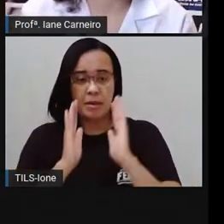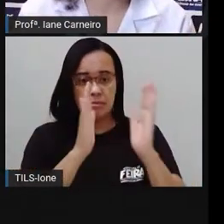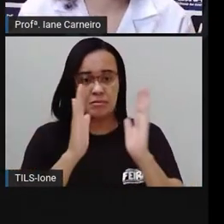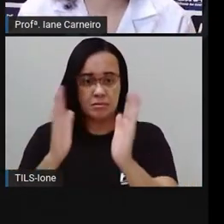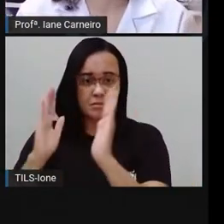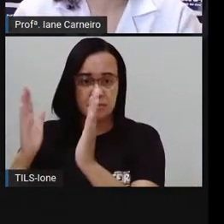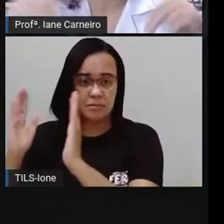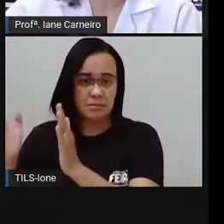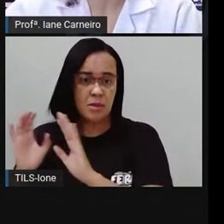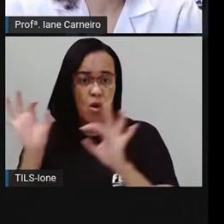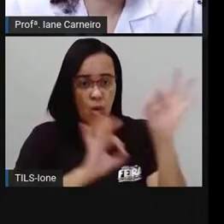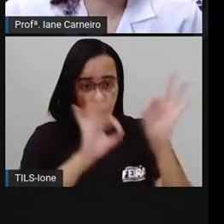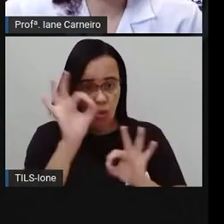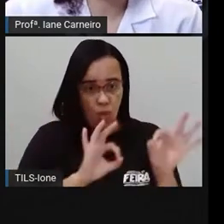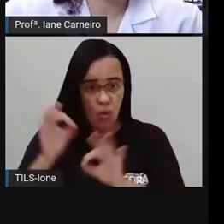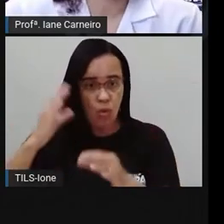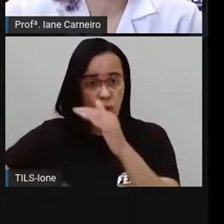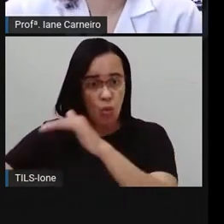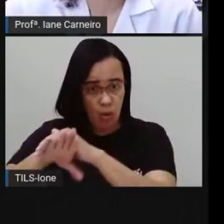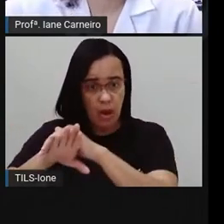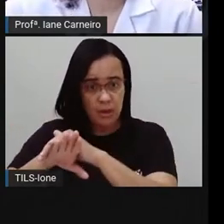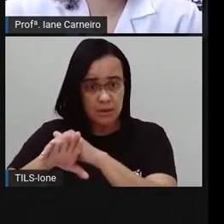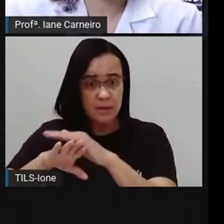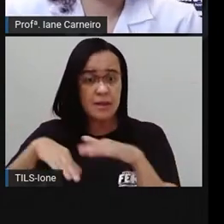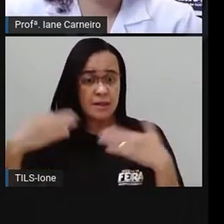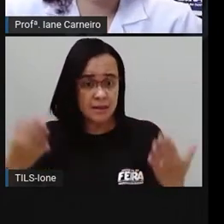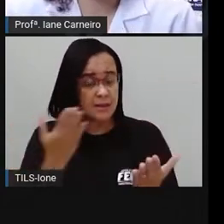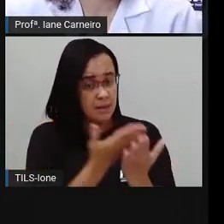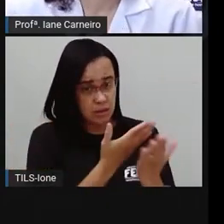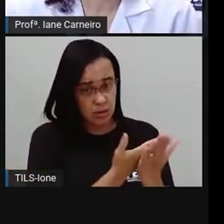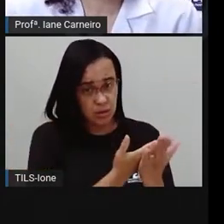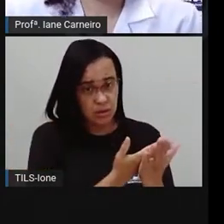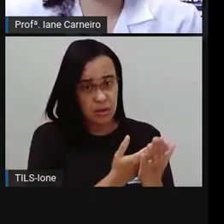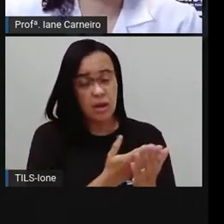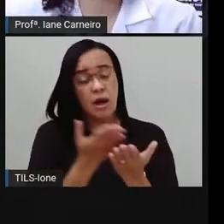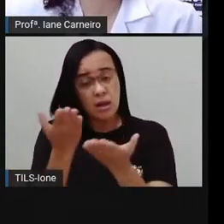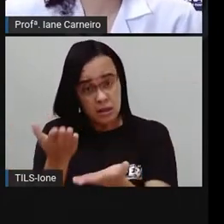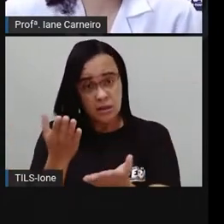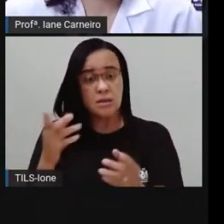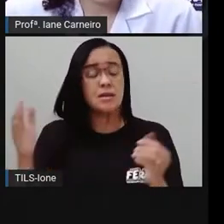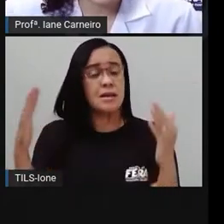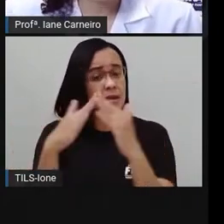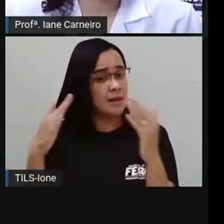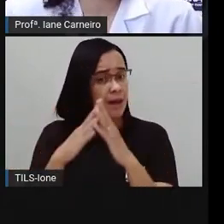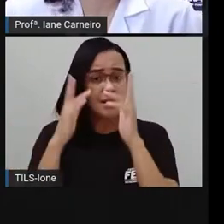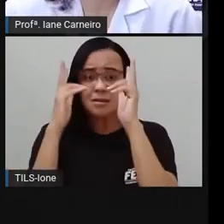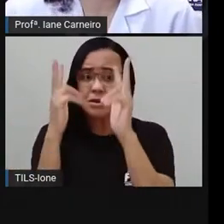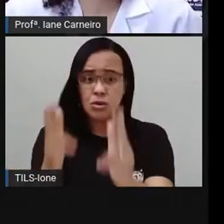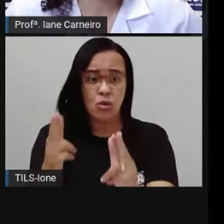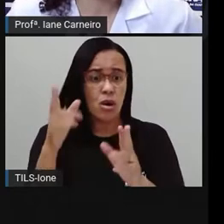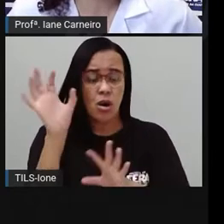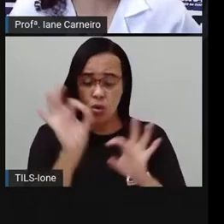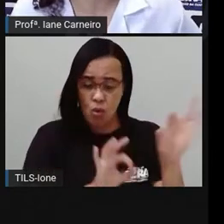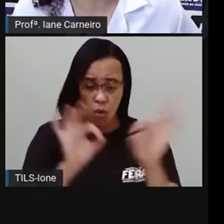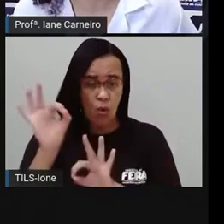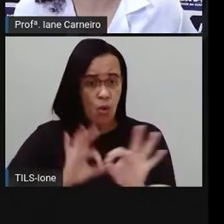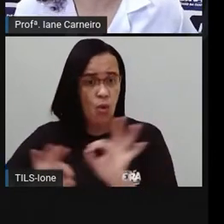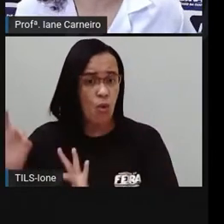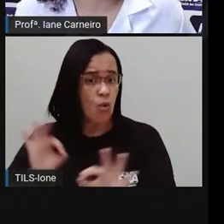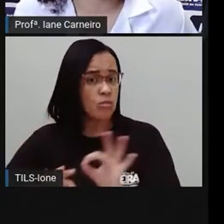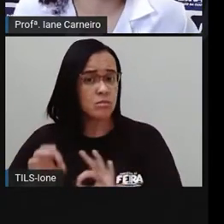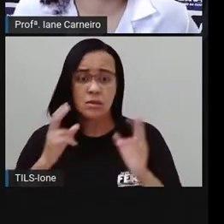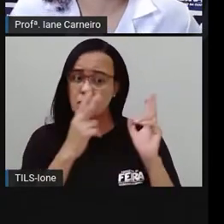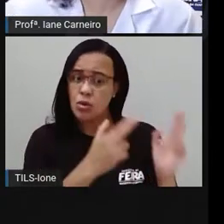Em casa, por que vai ser diferente em casa? Porque não tem a Pro? Não, tem que fazer, tem que deixar arrumado igual vocês deixam